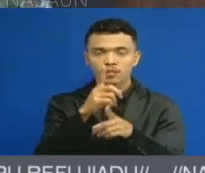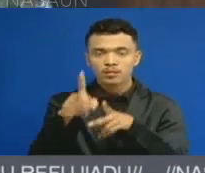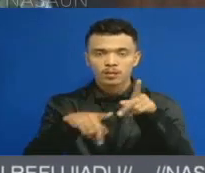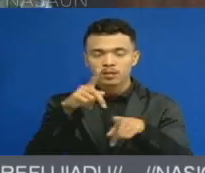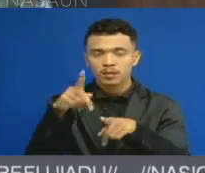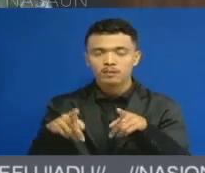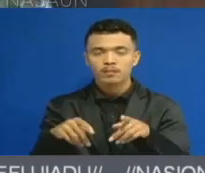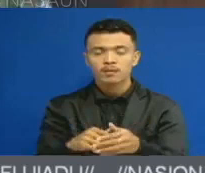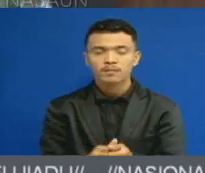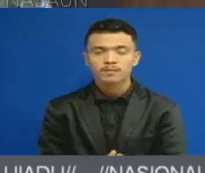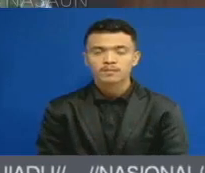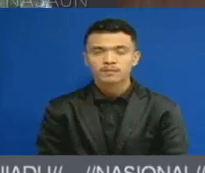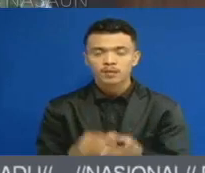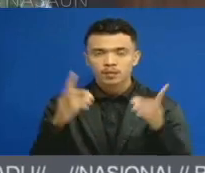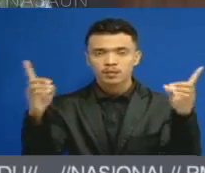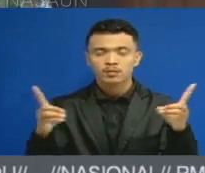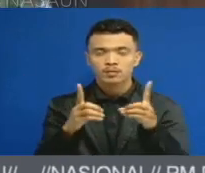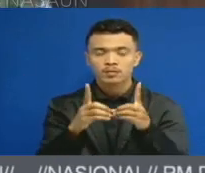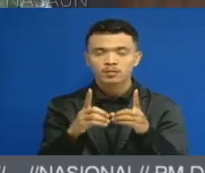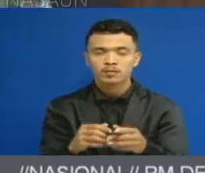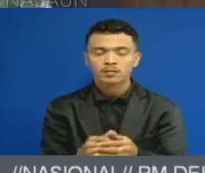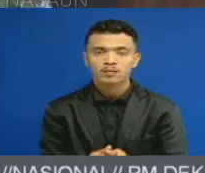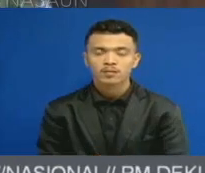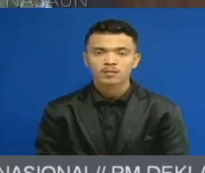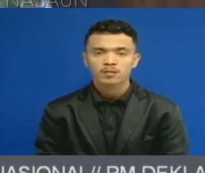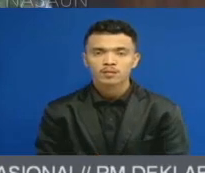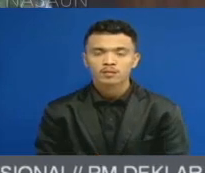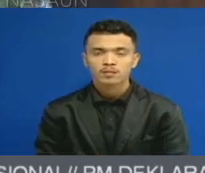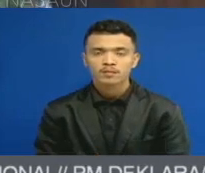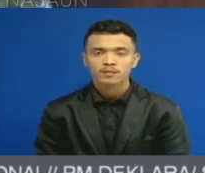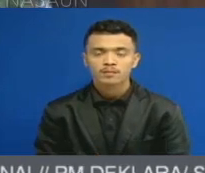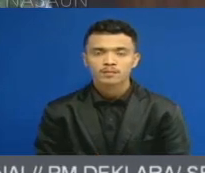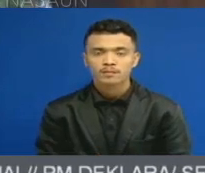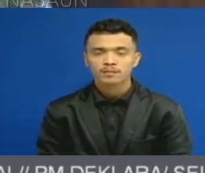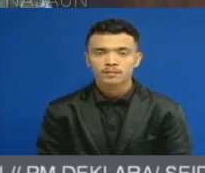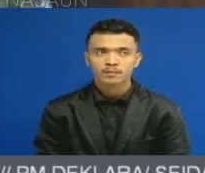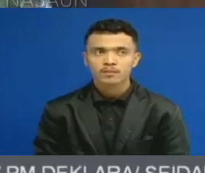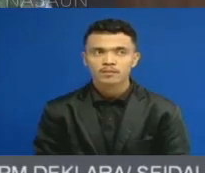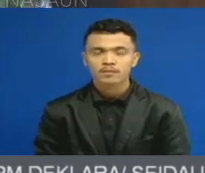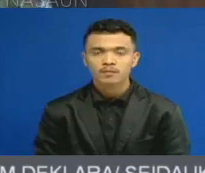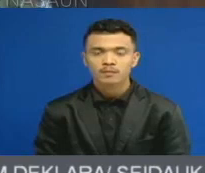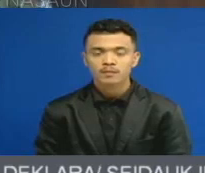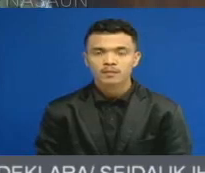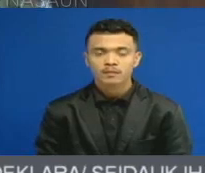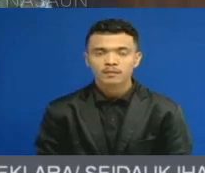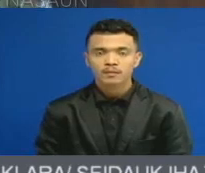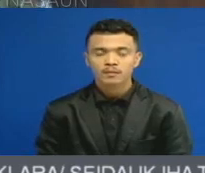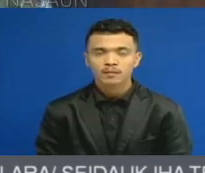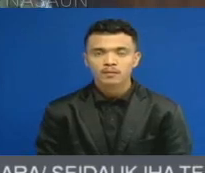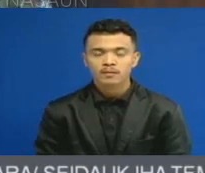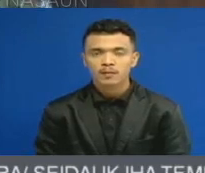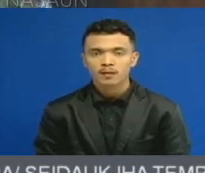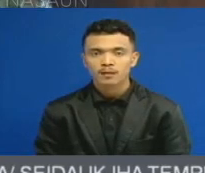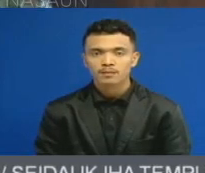batirei da ser humano de ano, de recursos de ano, humano de ano, recursos me leia, mas humano de ano. Mas